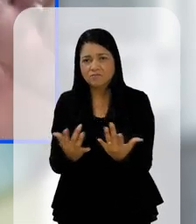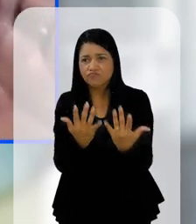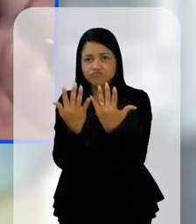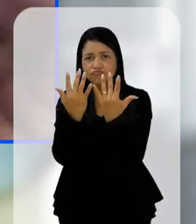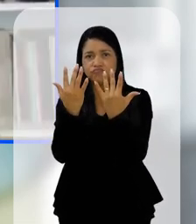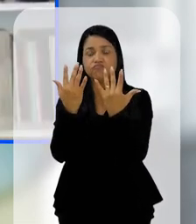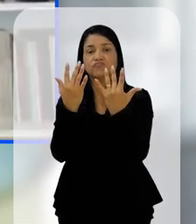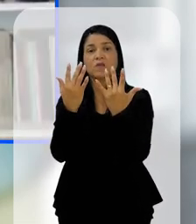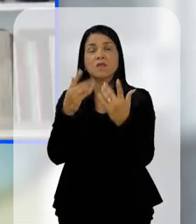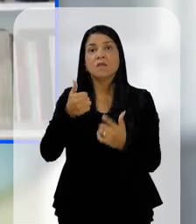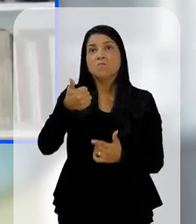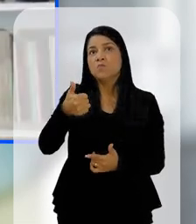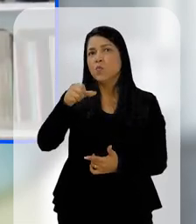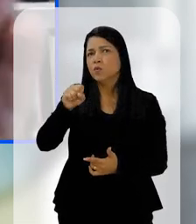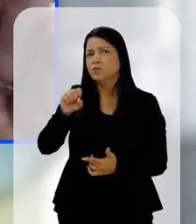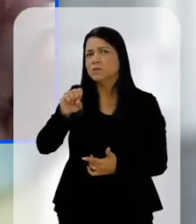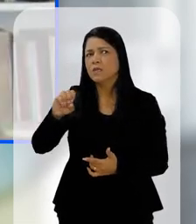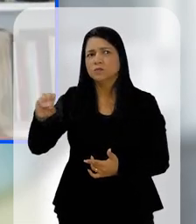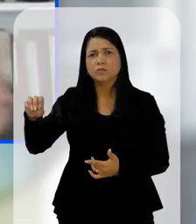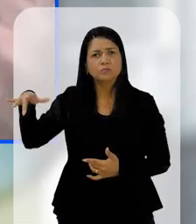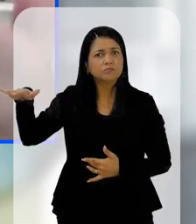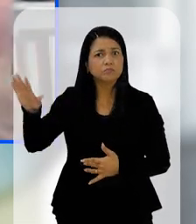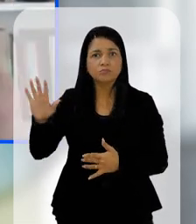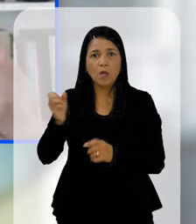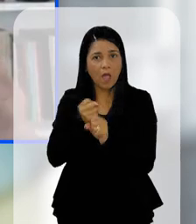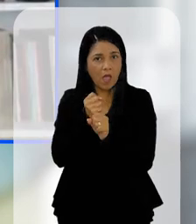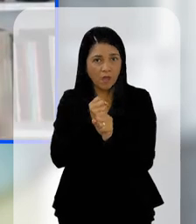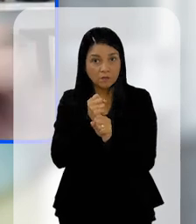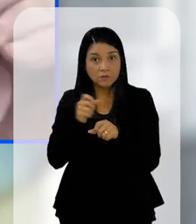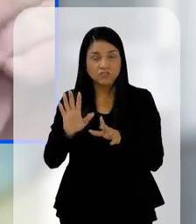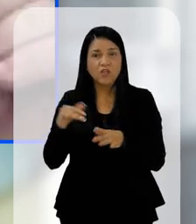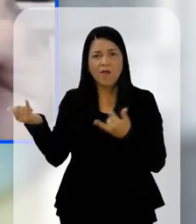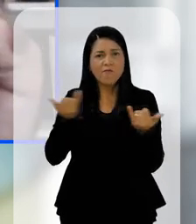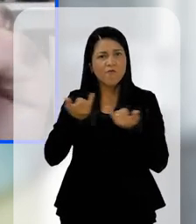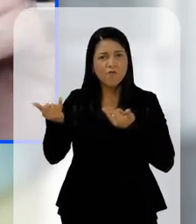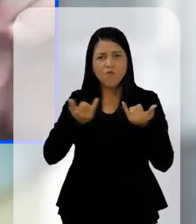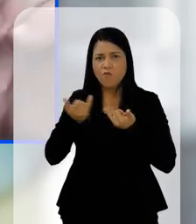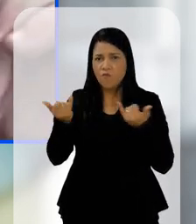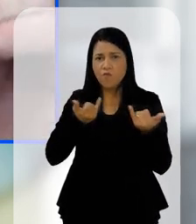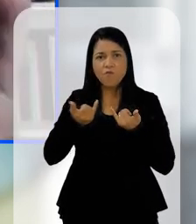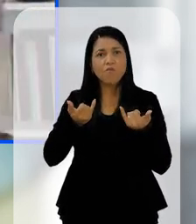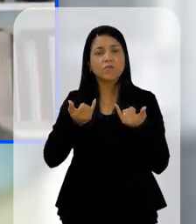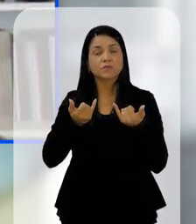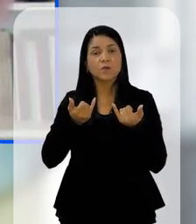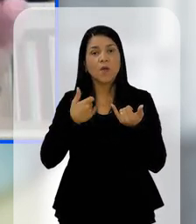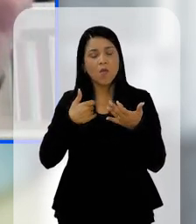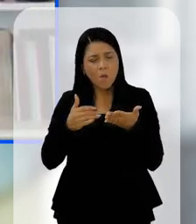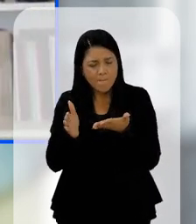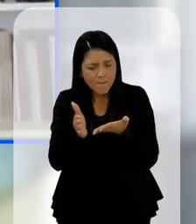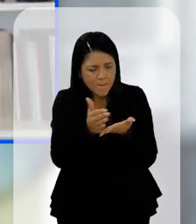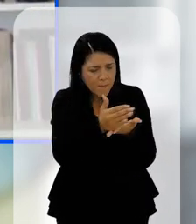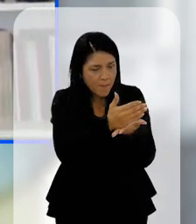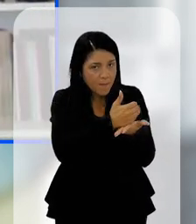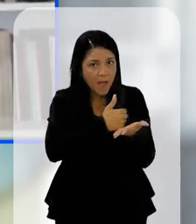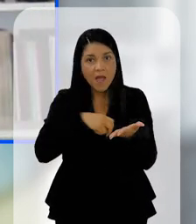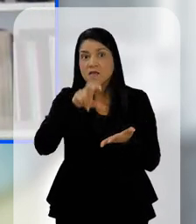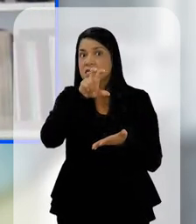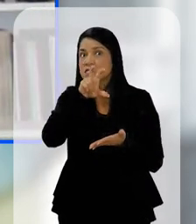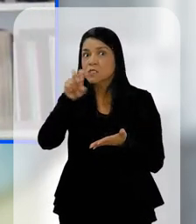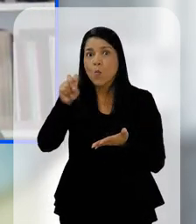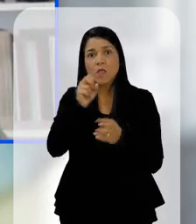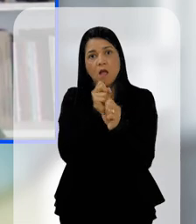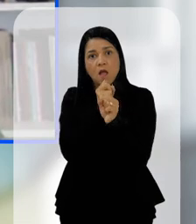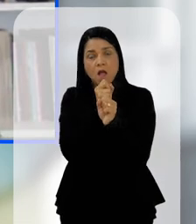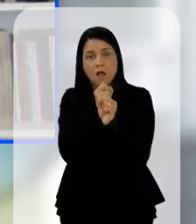desde 1800 e alguma coisa. Então, nós temos à disposição uma informação belíssima, e eu fiz um recorte dos últimos 50